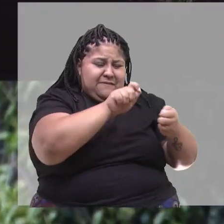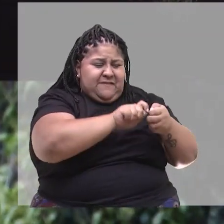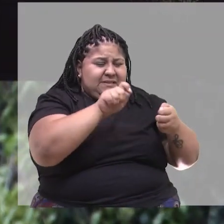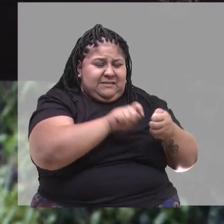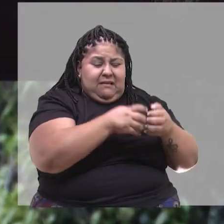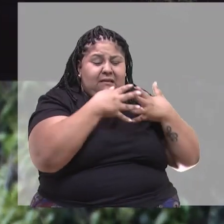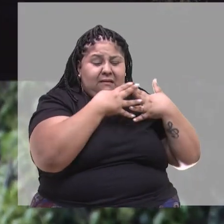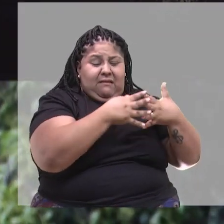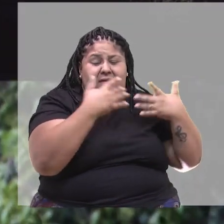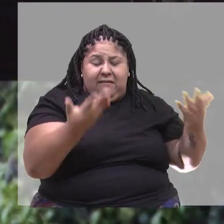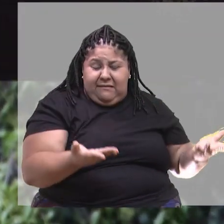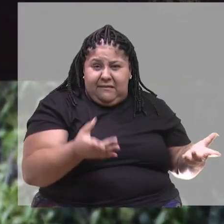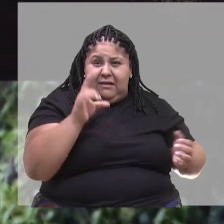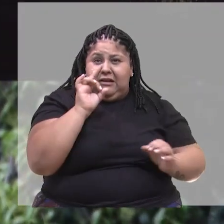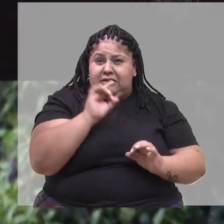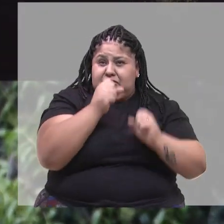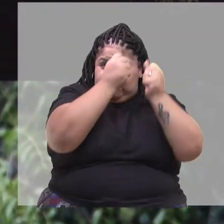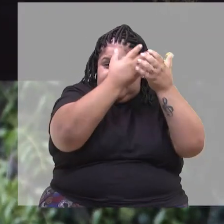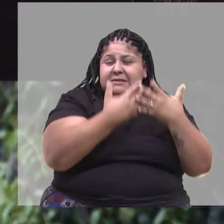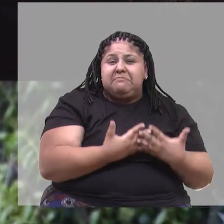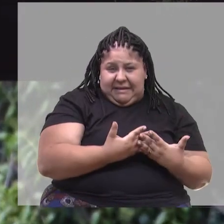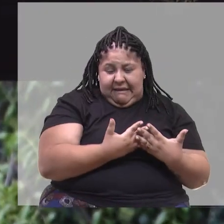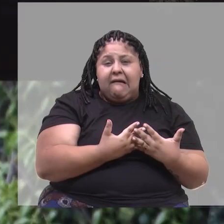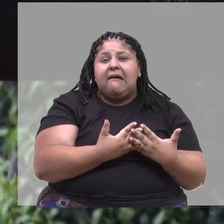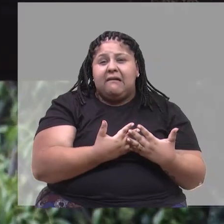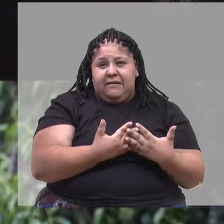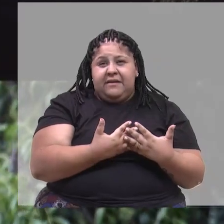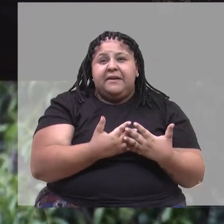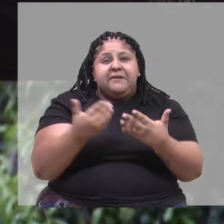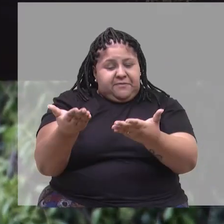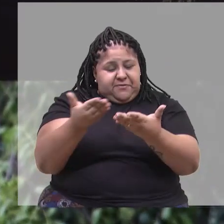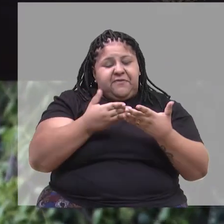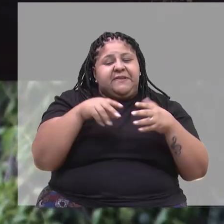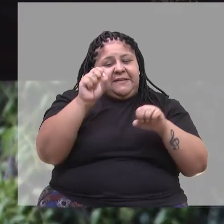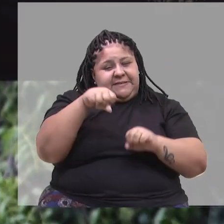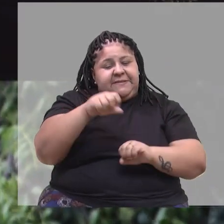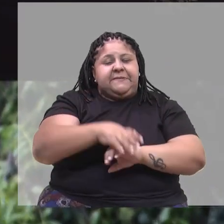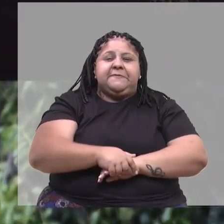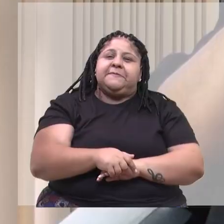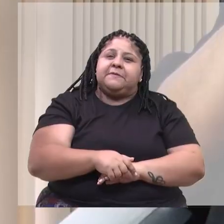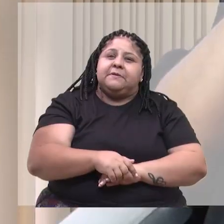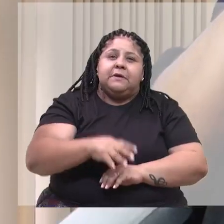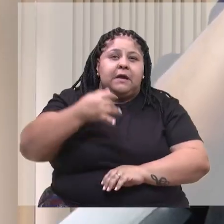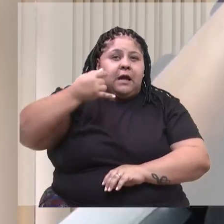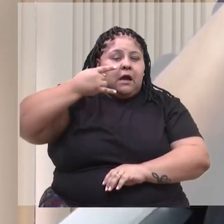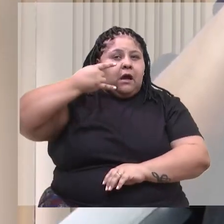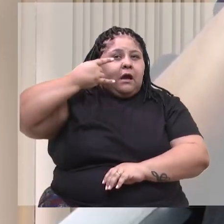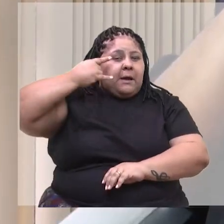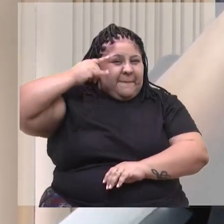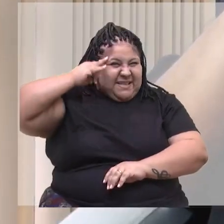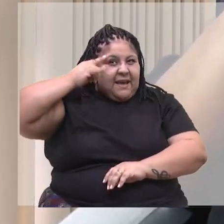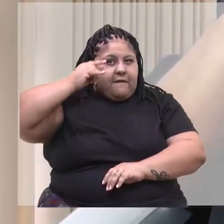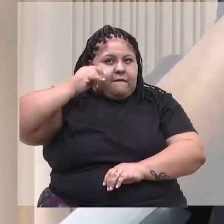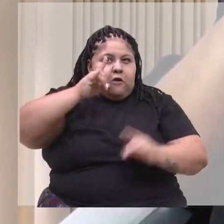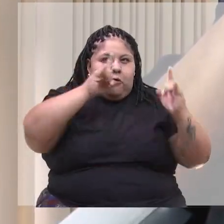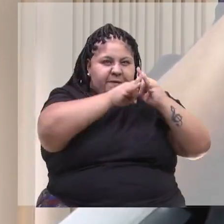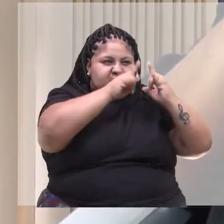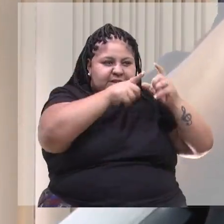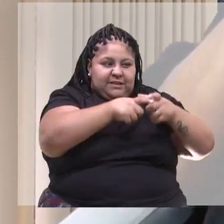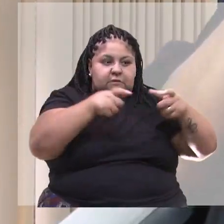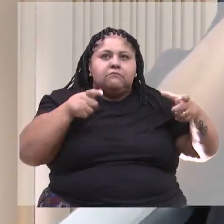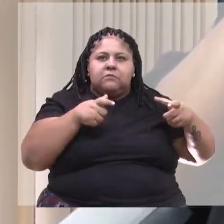atividades. Então eu queria só deixar isso porque eles realmente, né, foram convidados. A APADEV é uma entidade